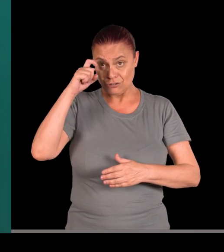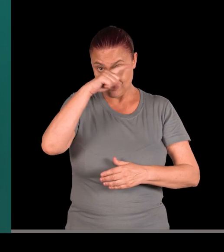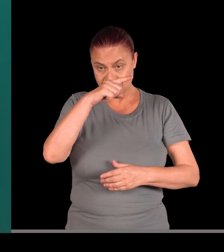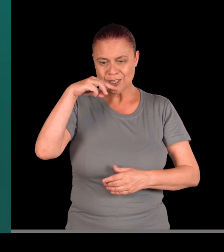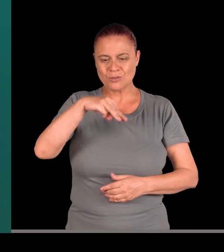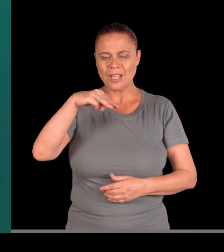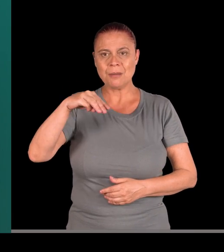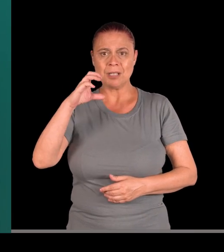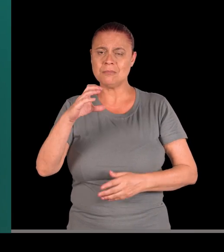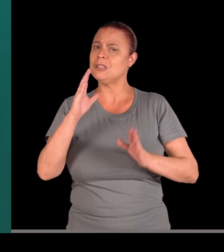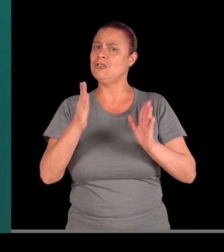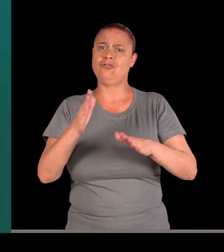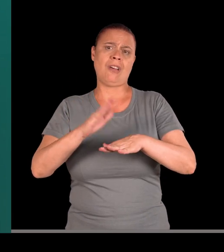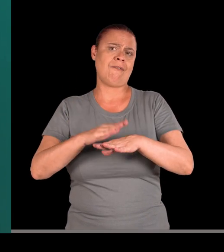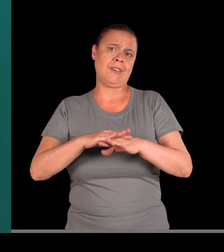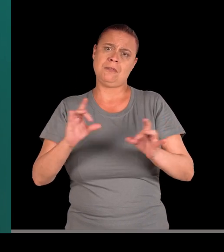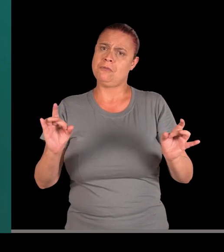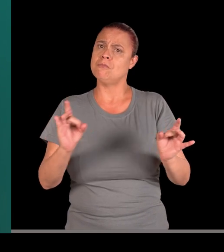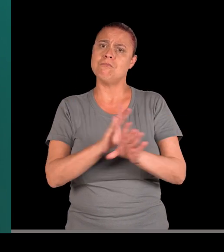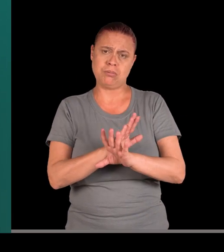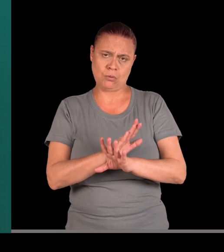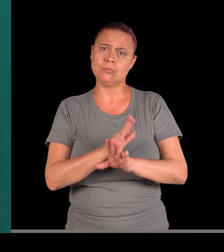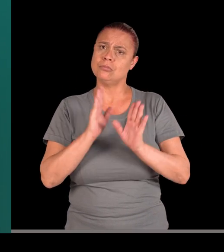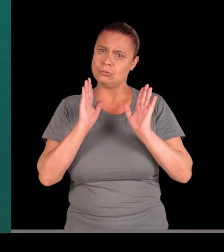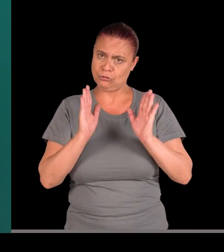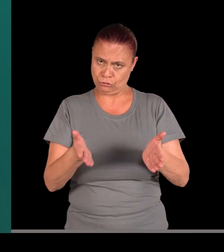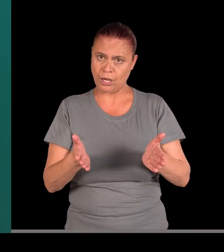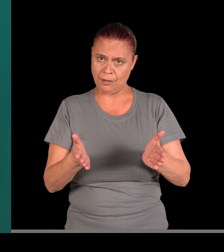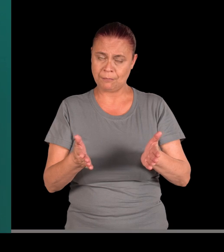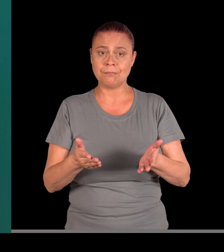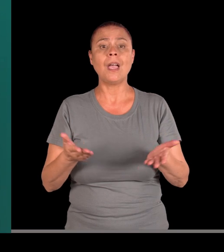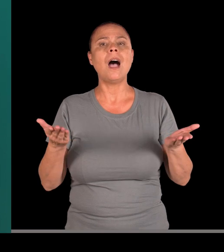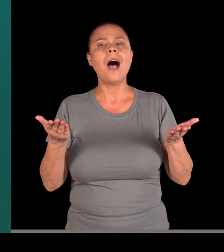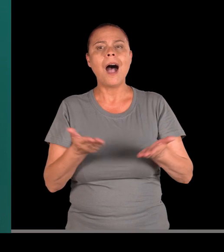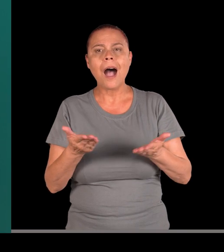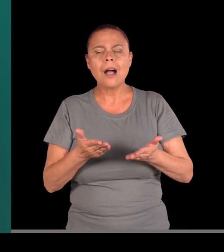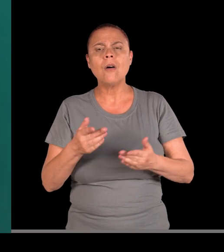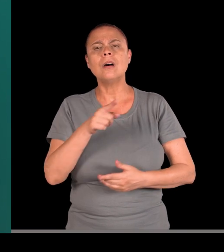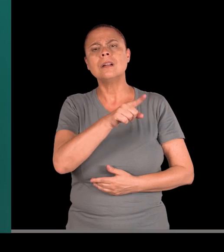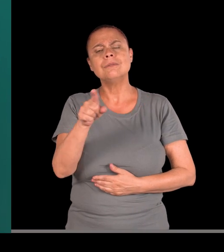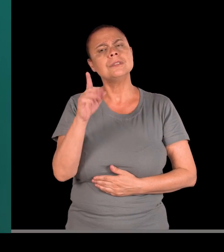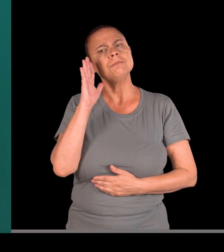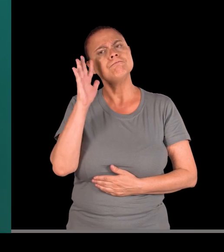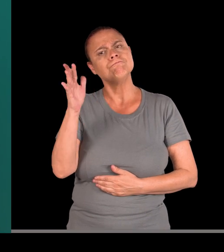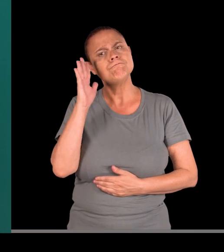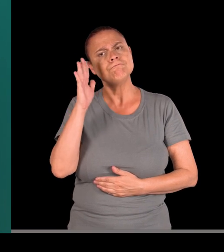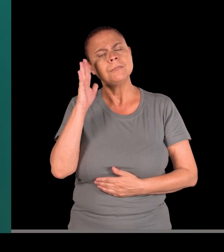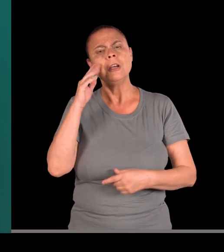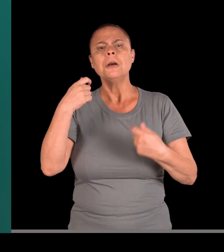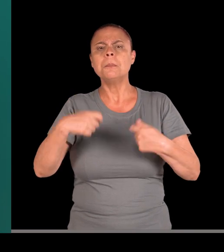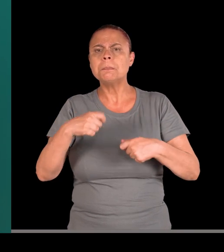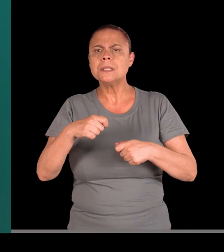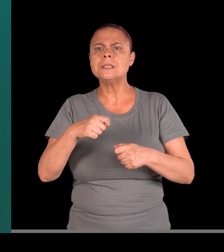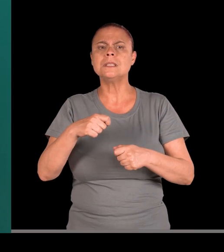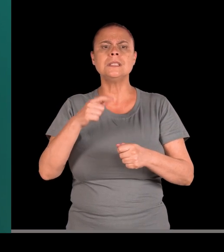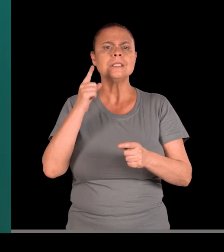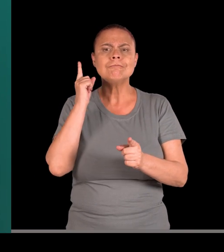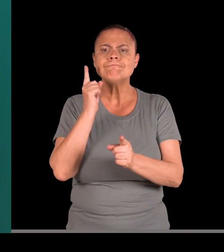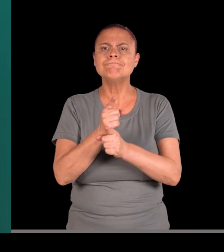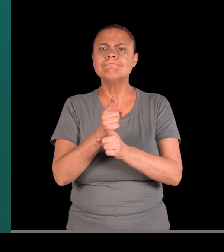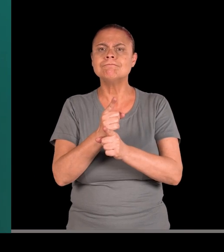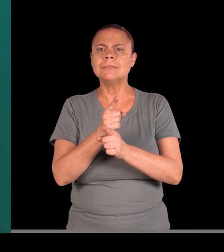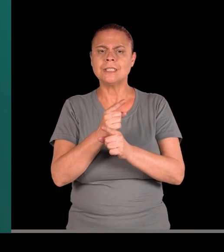difícil, praticamente, nós já fizemos, que foi encontrar um denominador comum. Agora, nós vamos pensar o seguinte, nós temos que